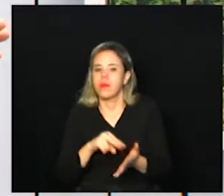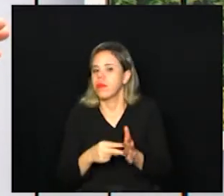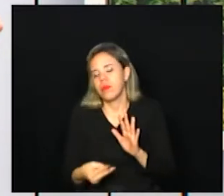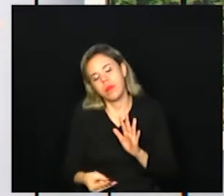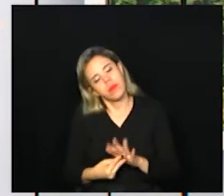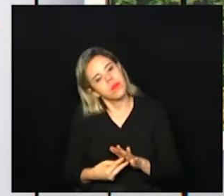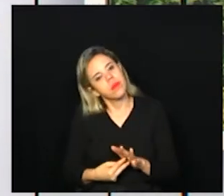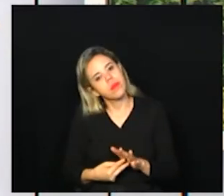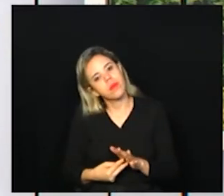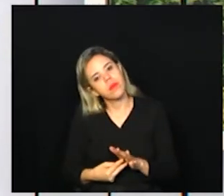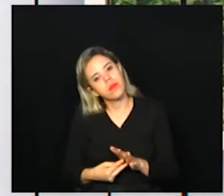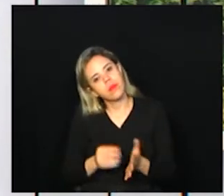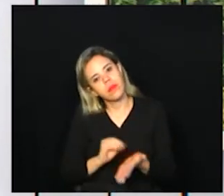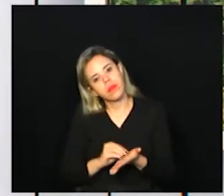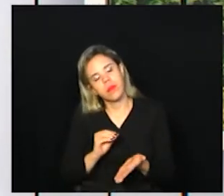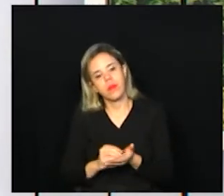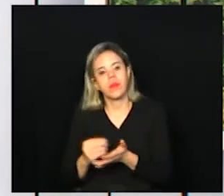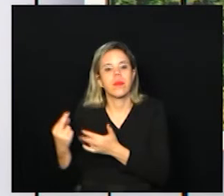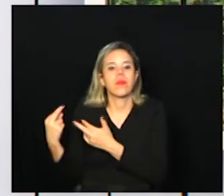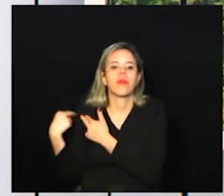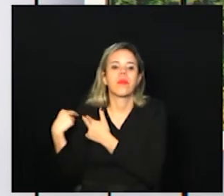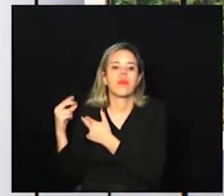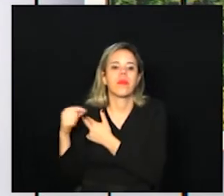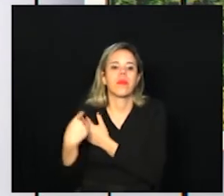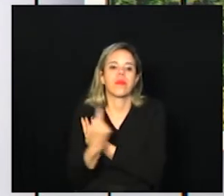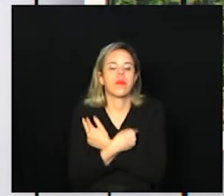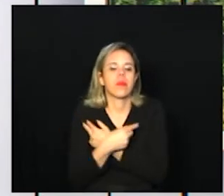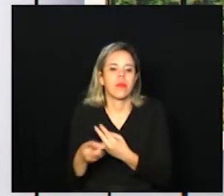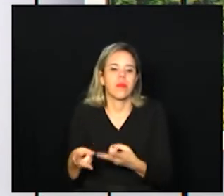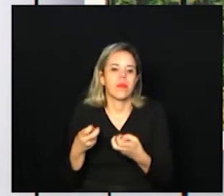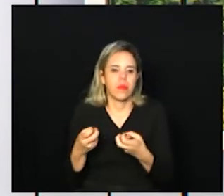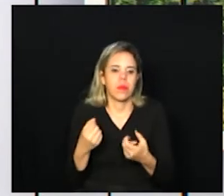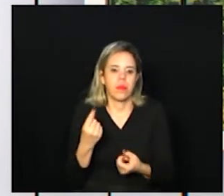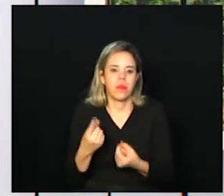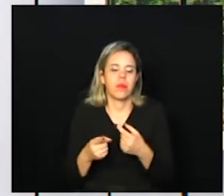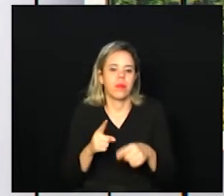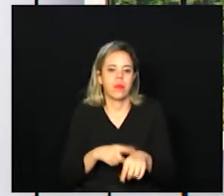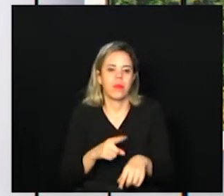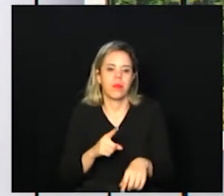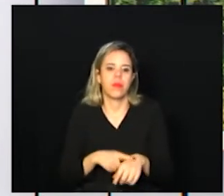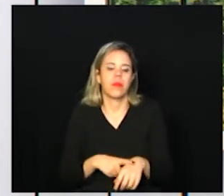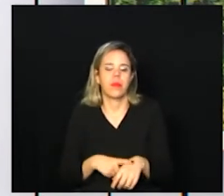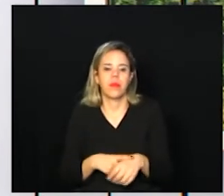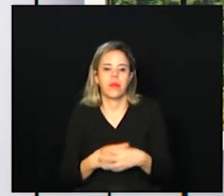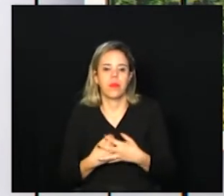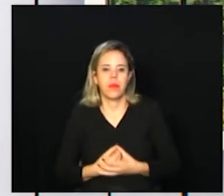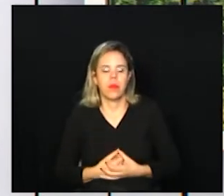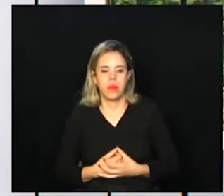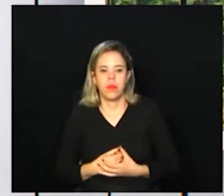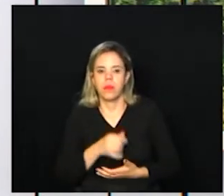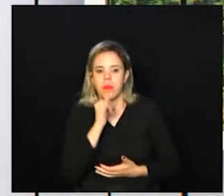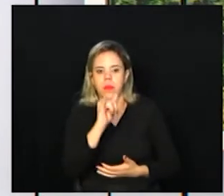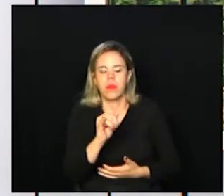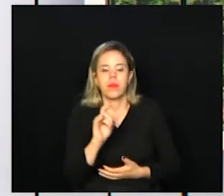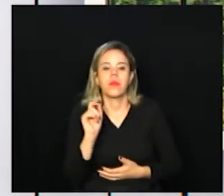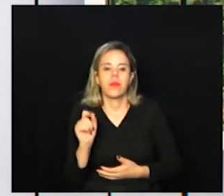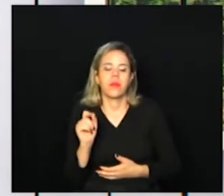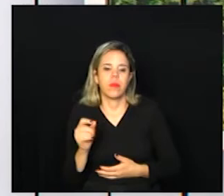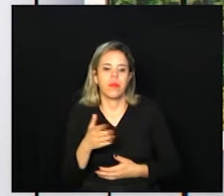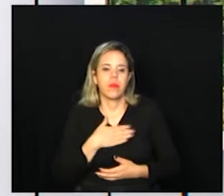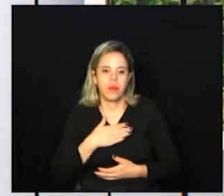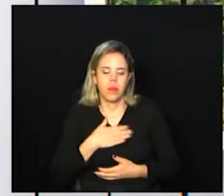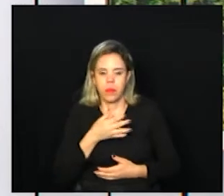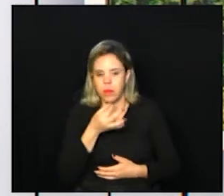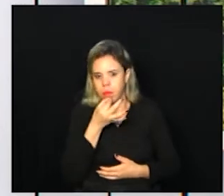a desresponsabilização, que é o que a gente vê em alguns momentos, né? Então, o que eu diria é o seguinte, a minha